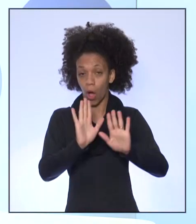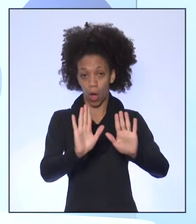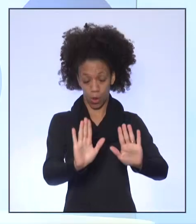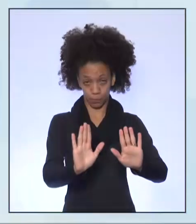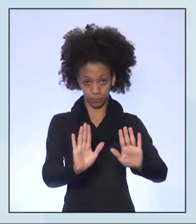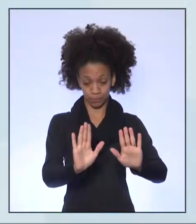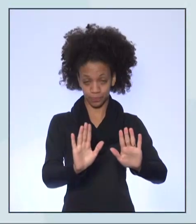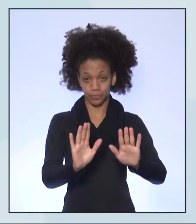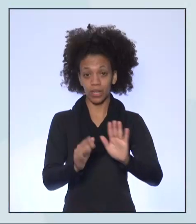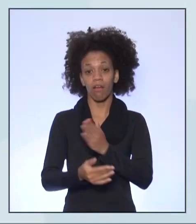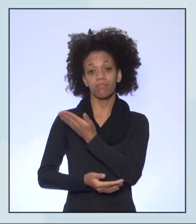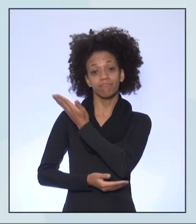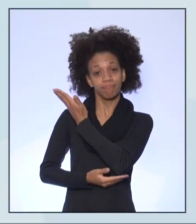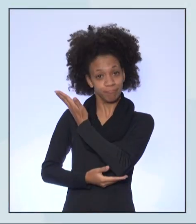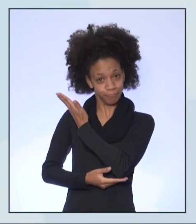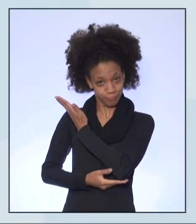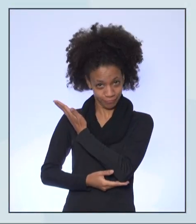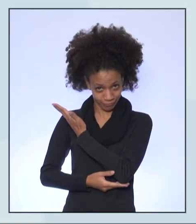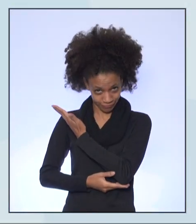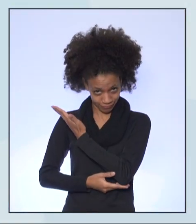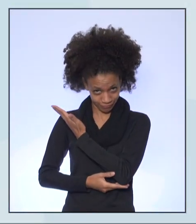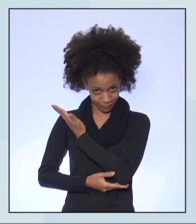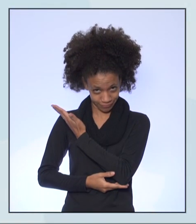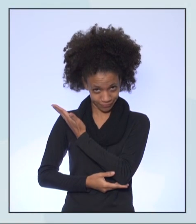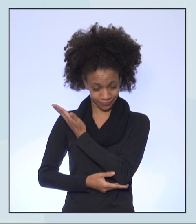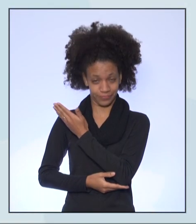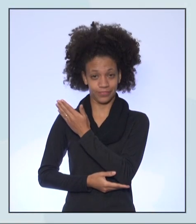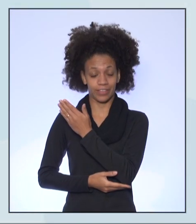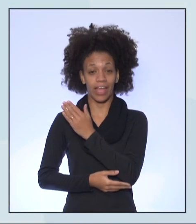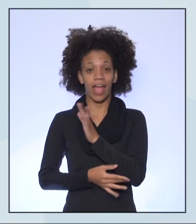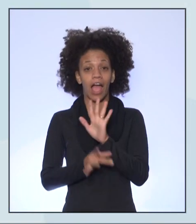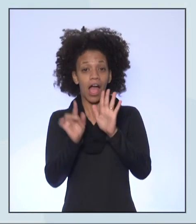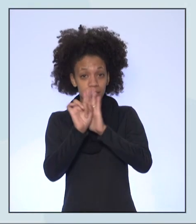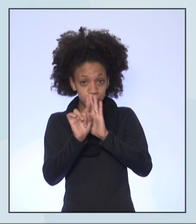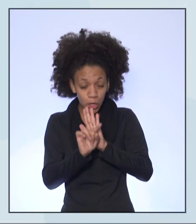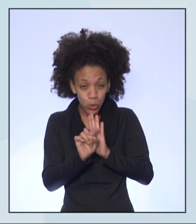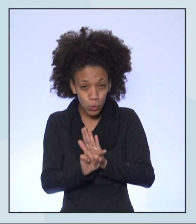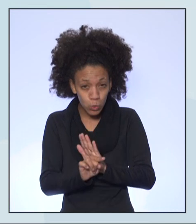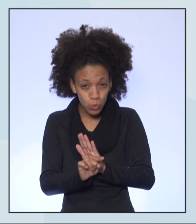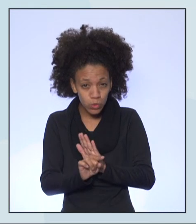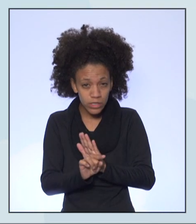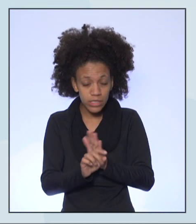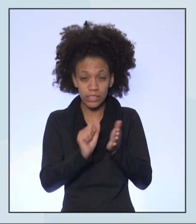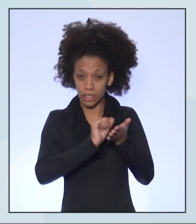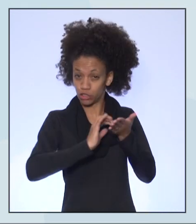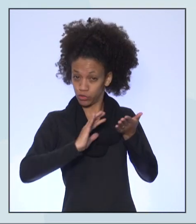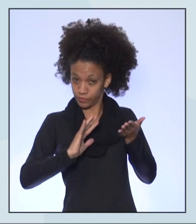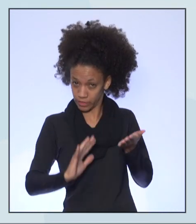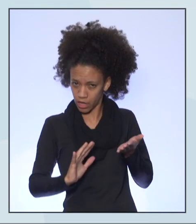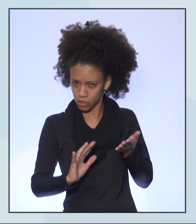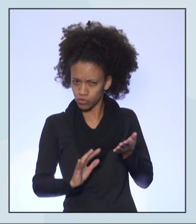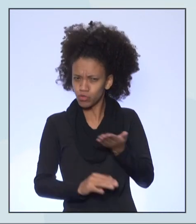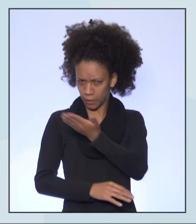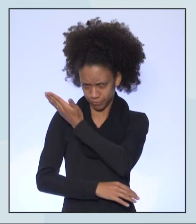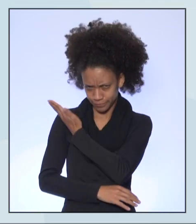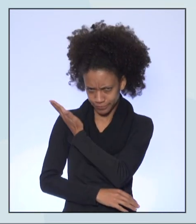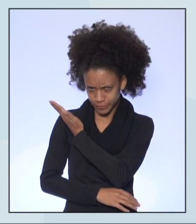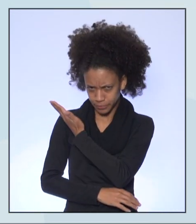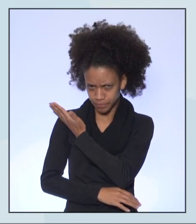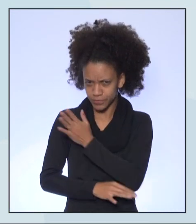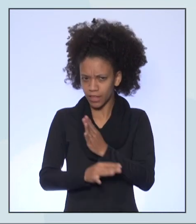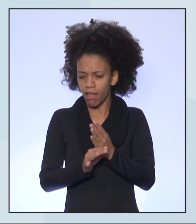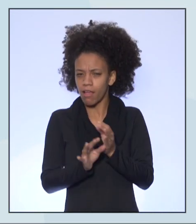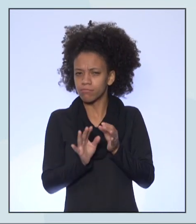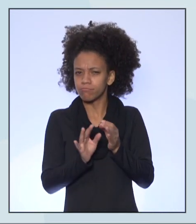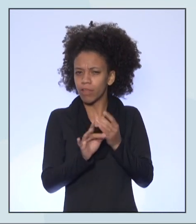essa obra que vocês vão ver agora, aqui na atividade, estão vendo? Ela está